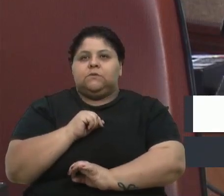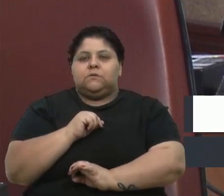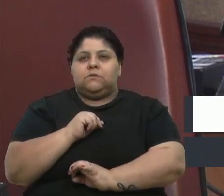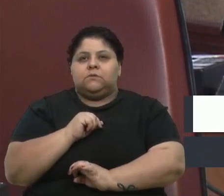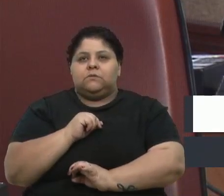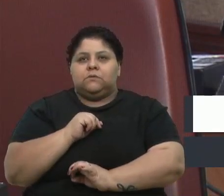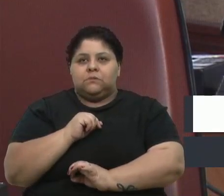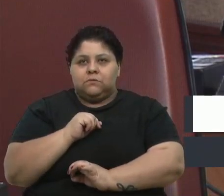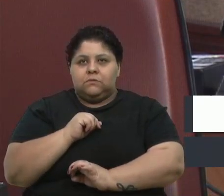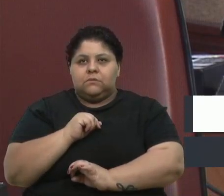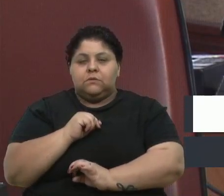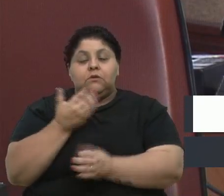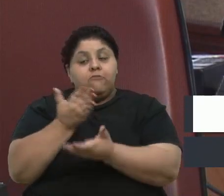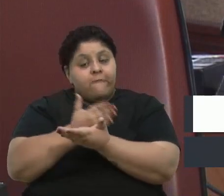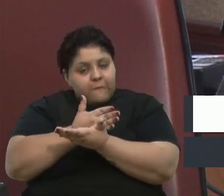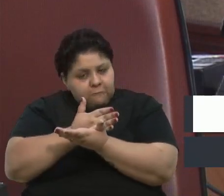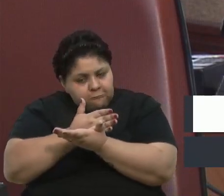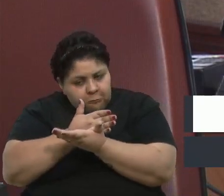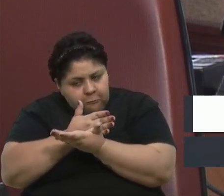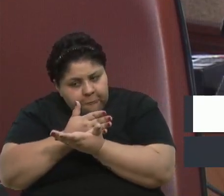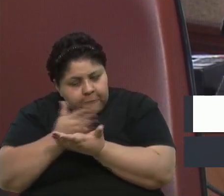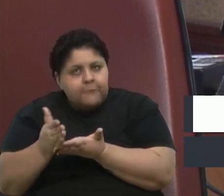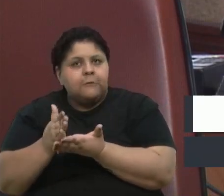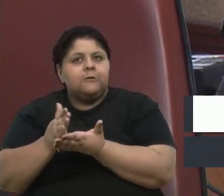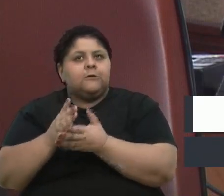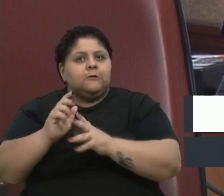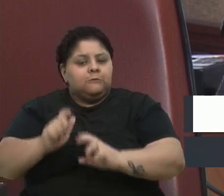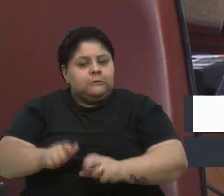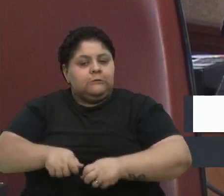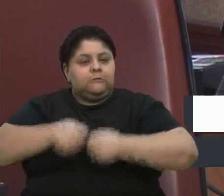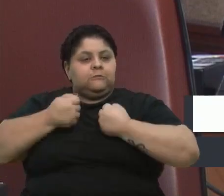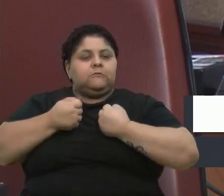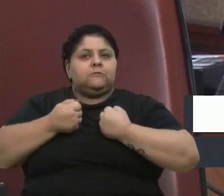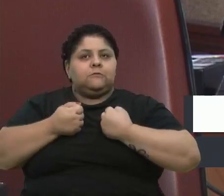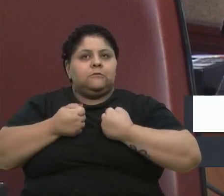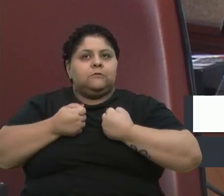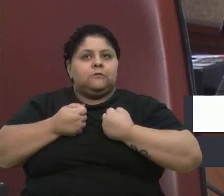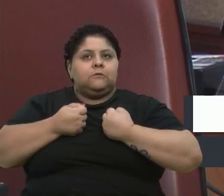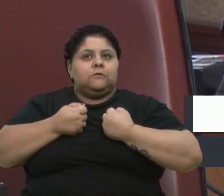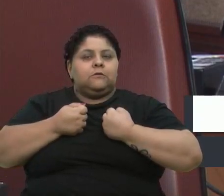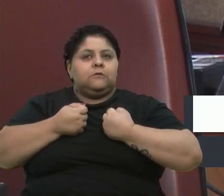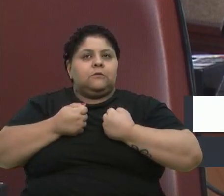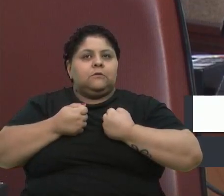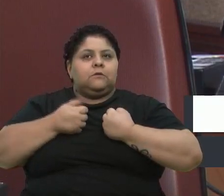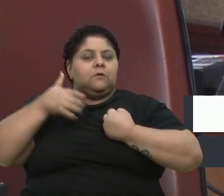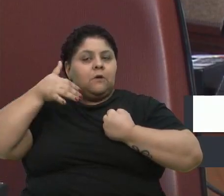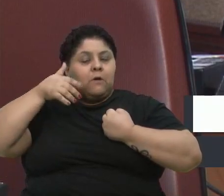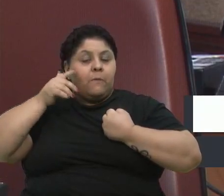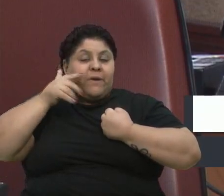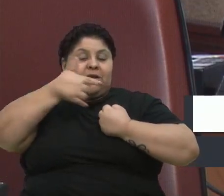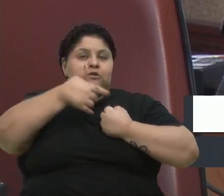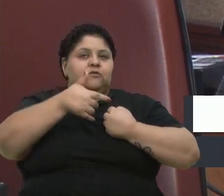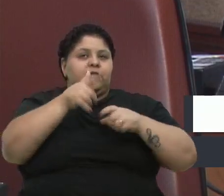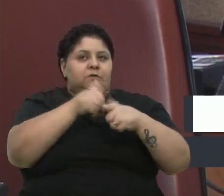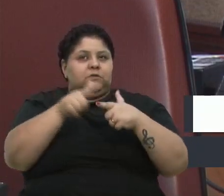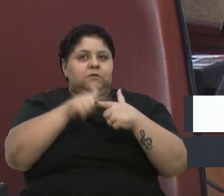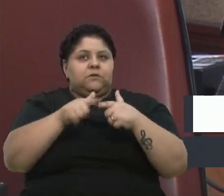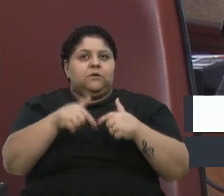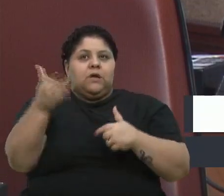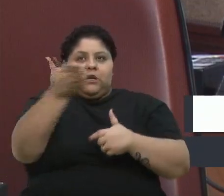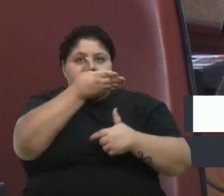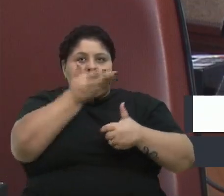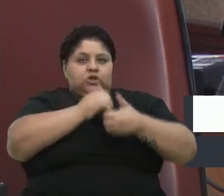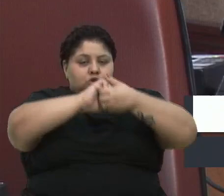vamos conversar e vamos nos empenharmos para resolvermos essa questão. A gente cumprimenta o AB